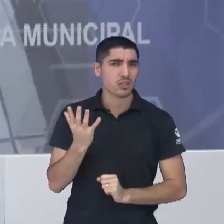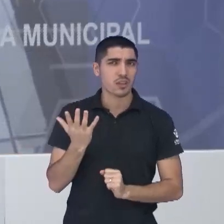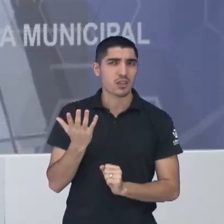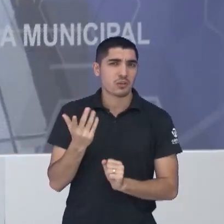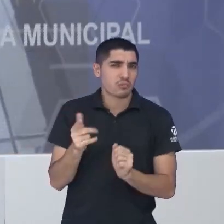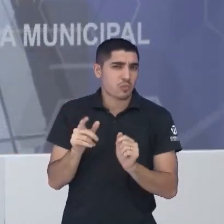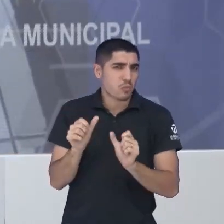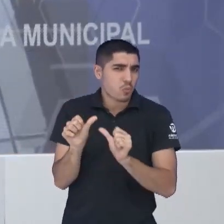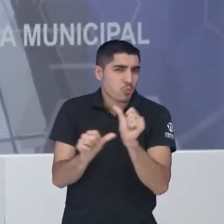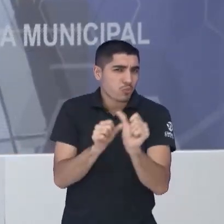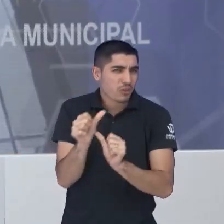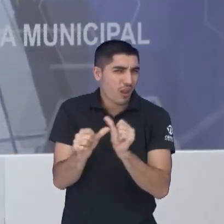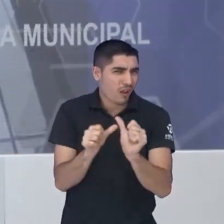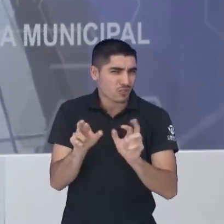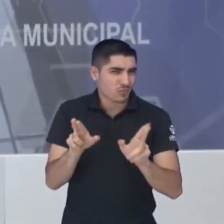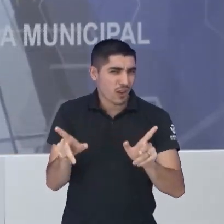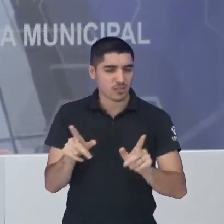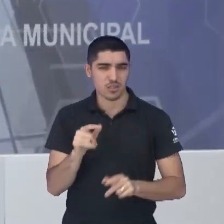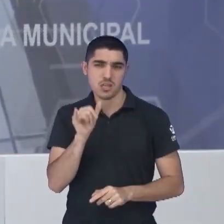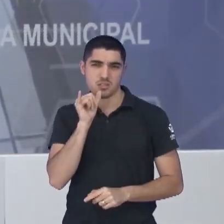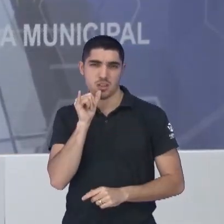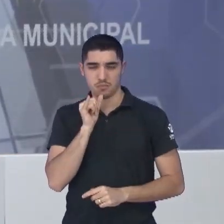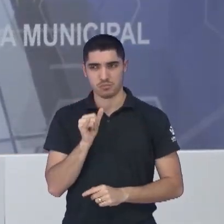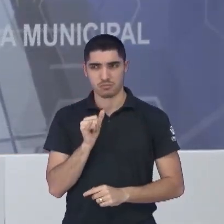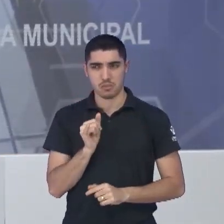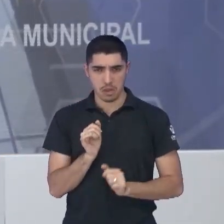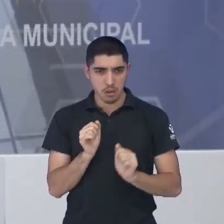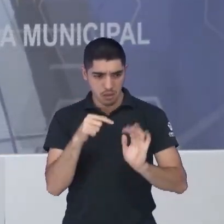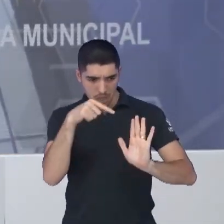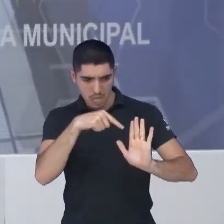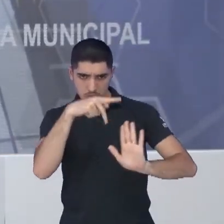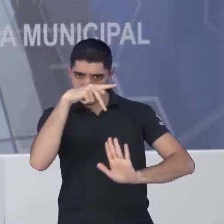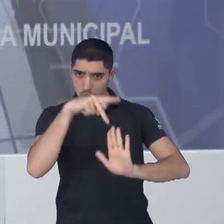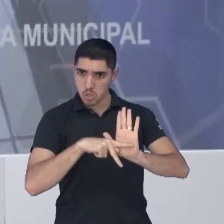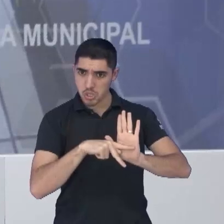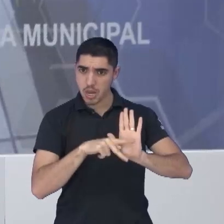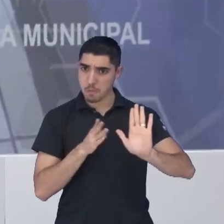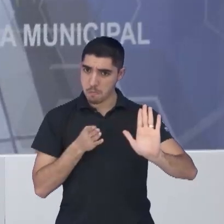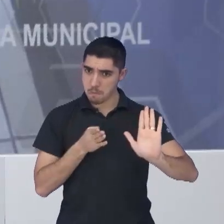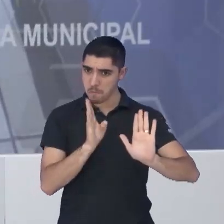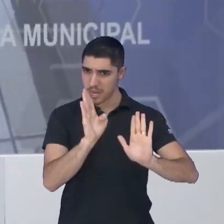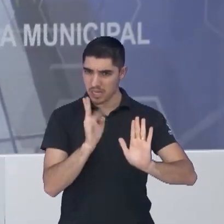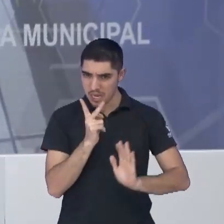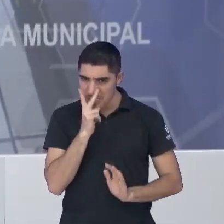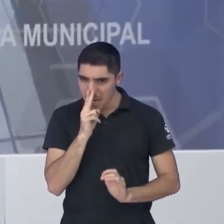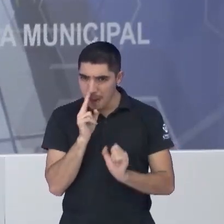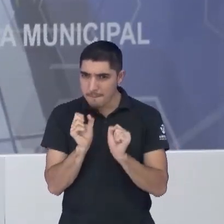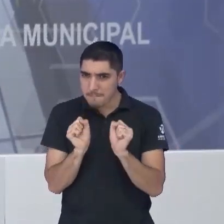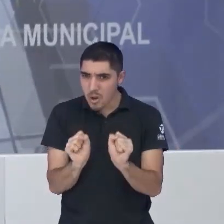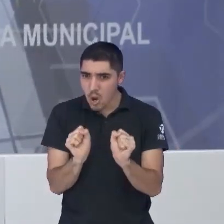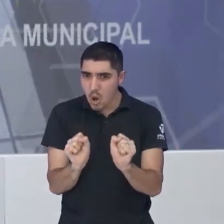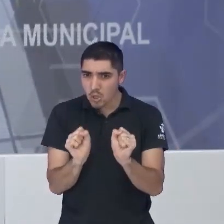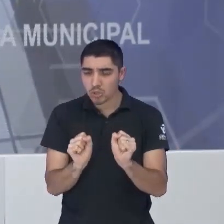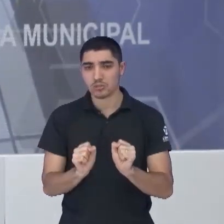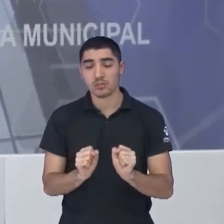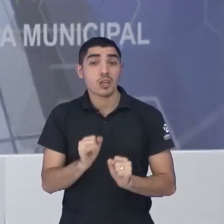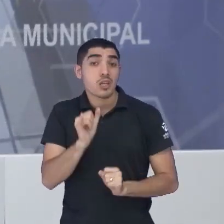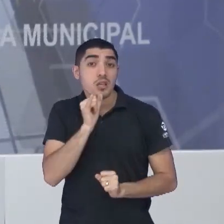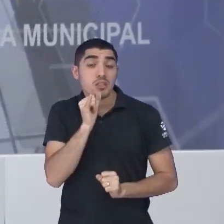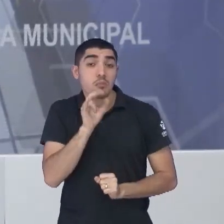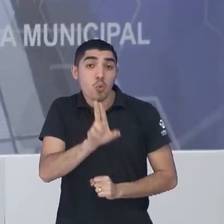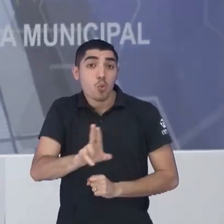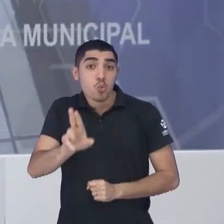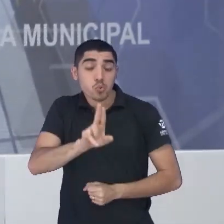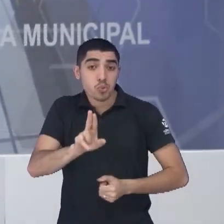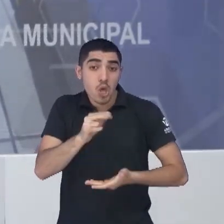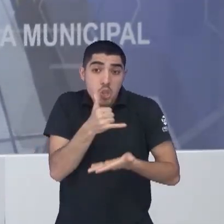de que, puxa, mas será que pode-se aprovar um projeto dessa natureza no município? Porque, como se trata do consumo de drogas, é